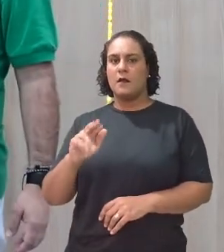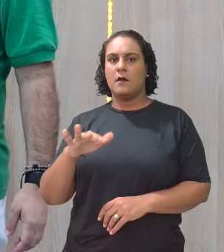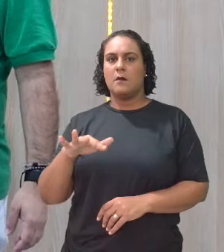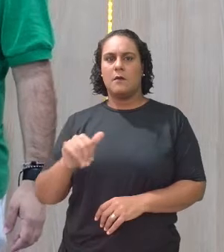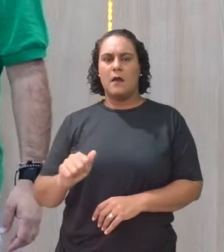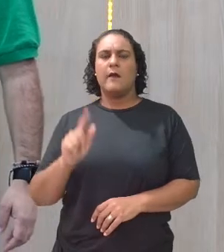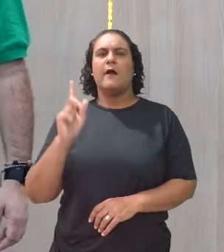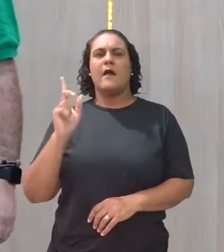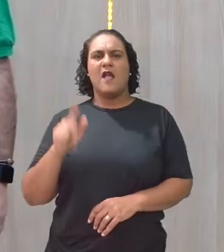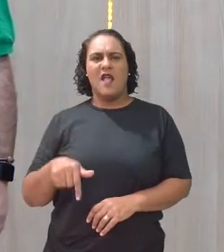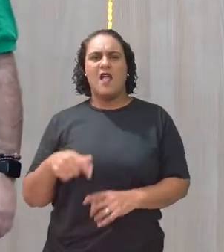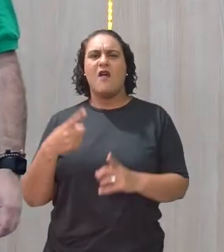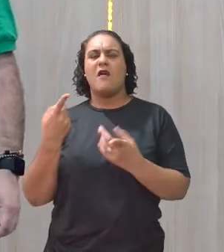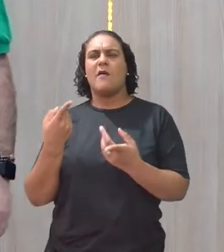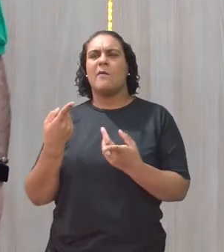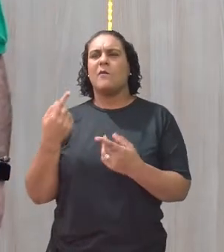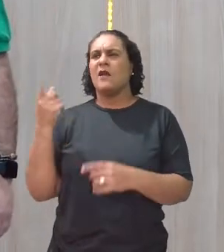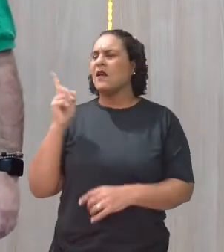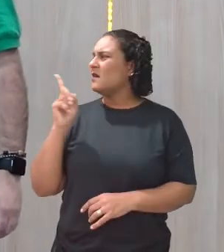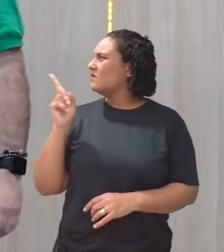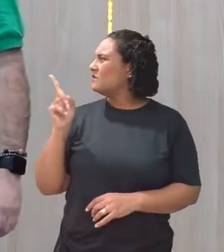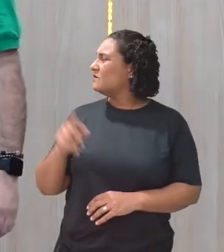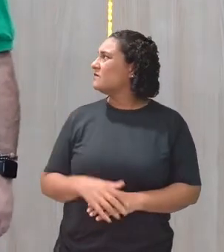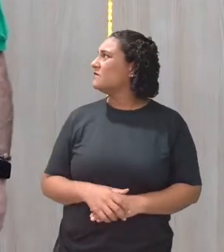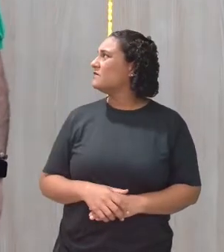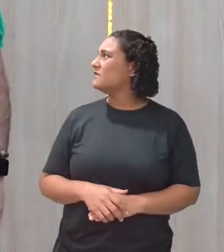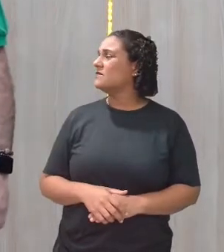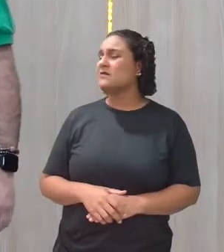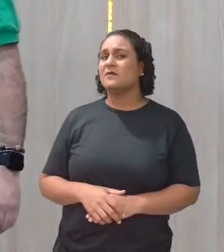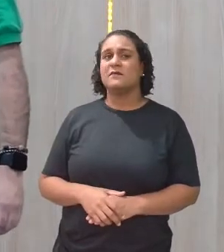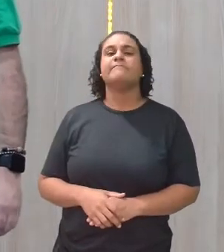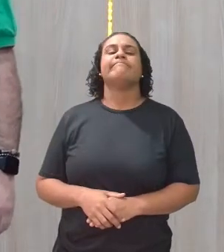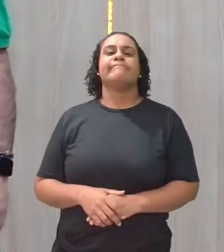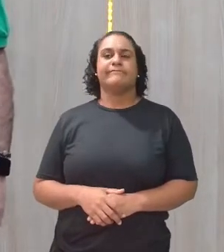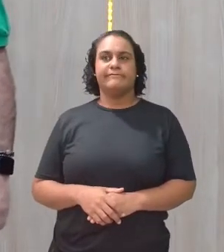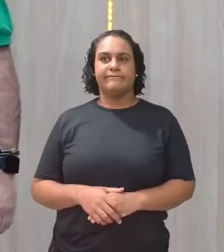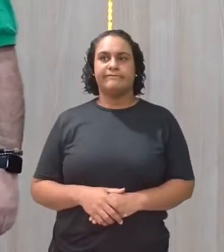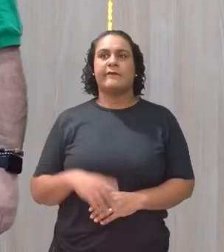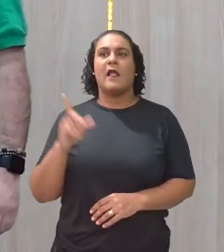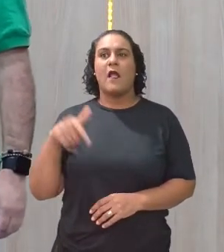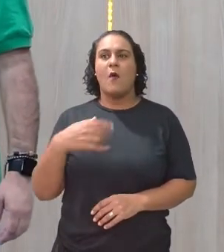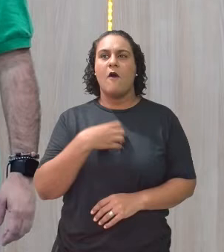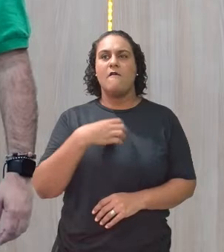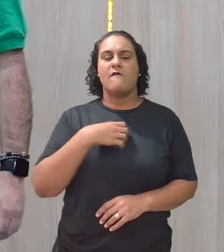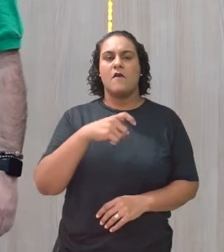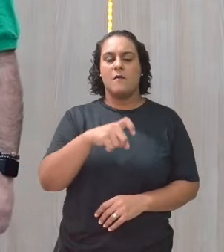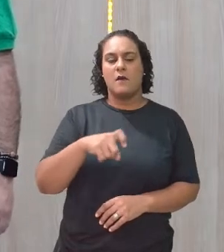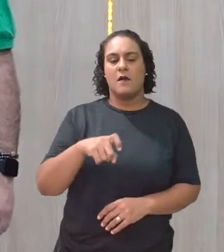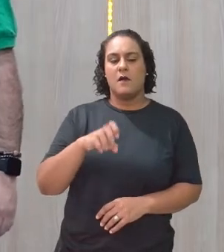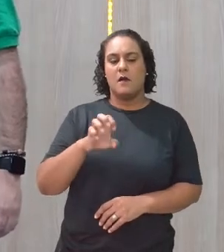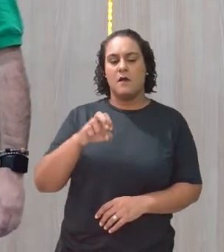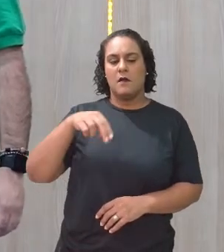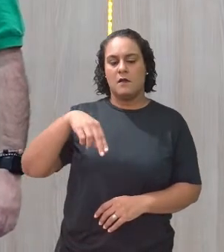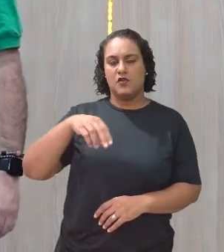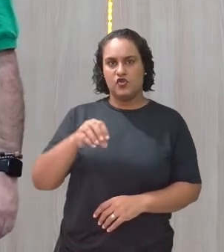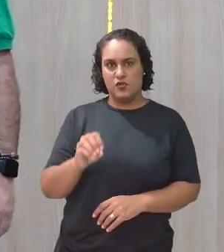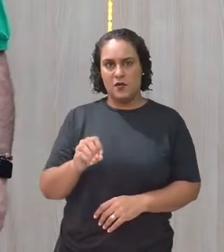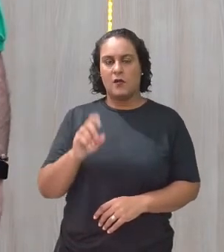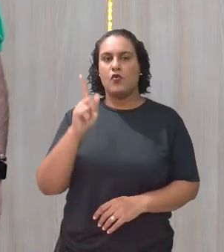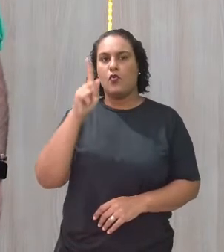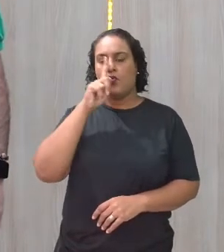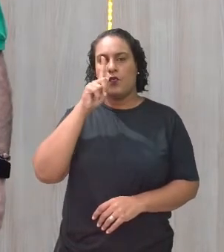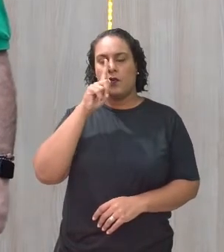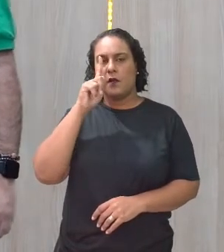forma xenófoba, ou seja, é uma expressão que vem, né, do grego ali,